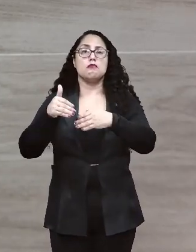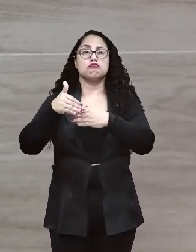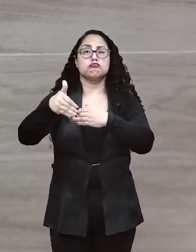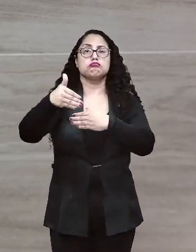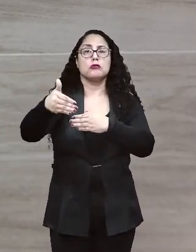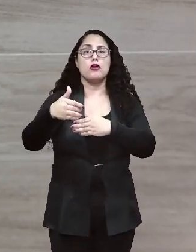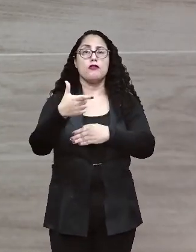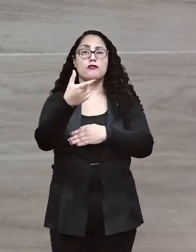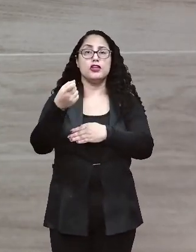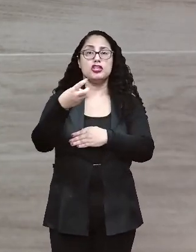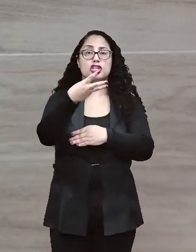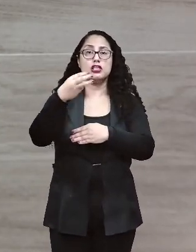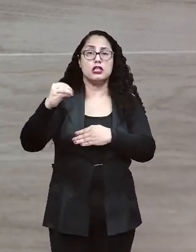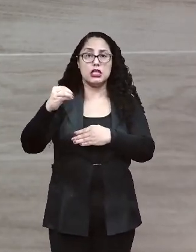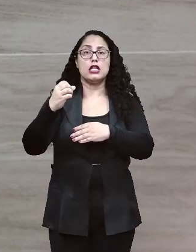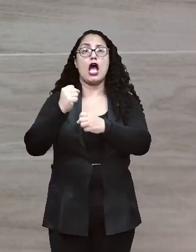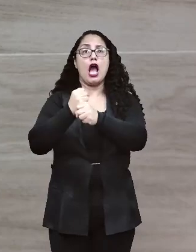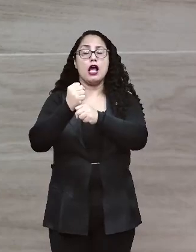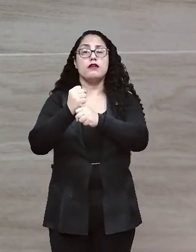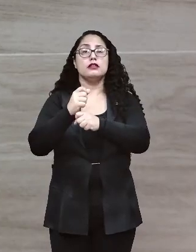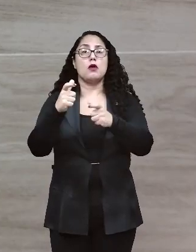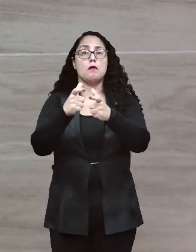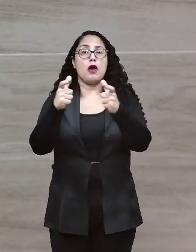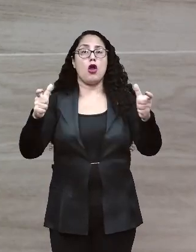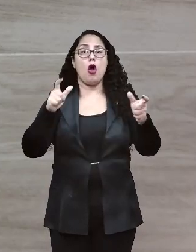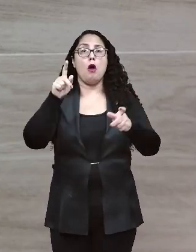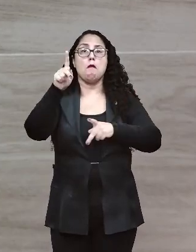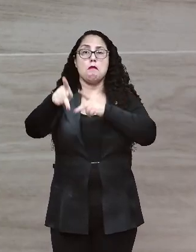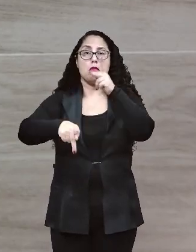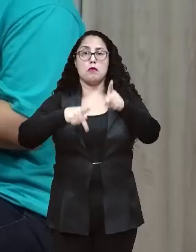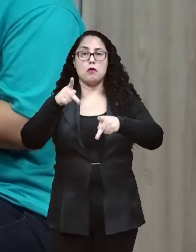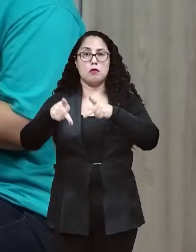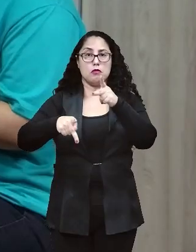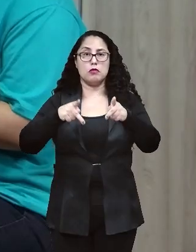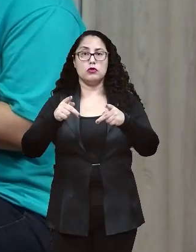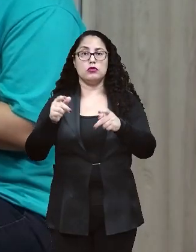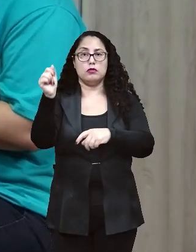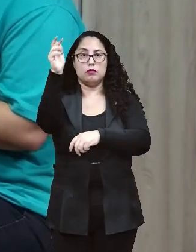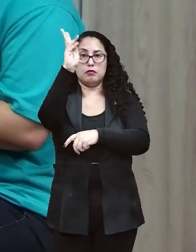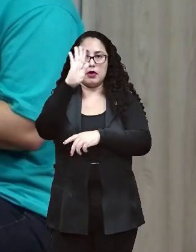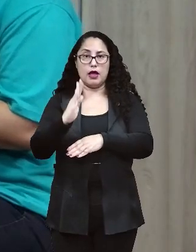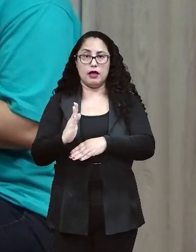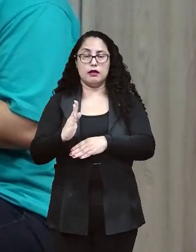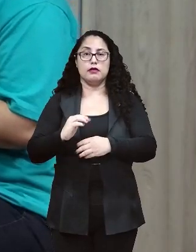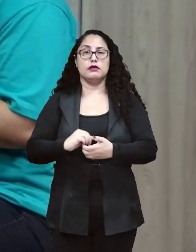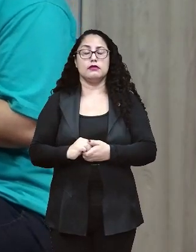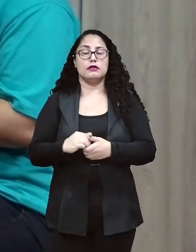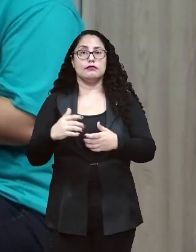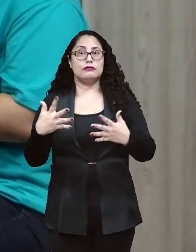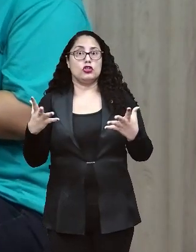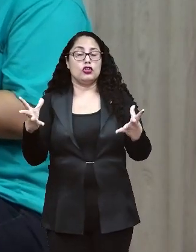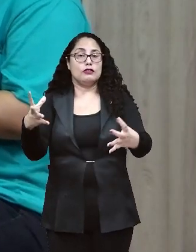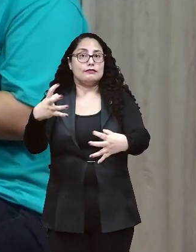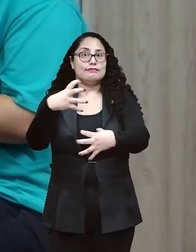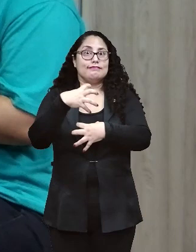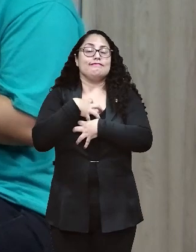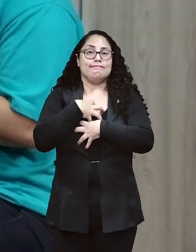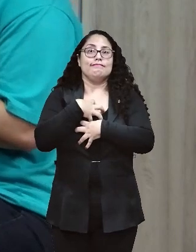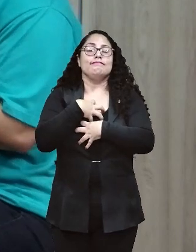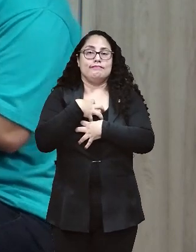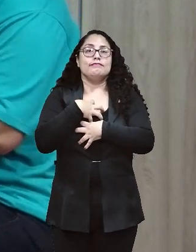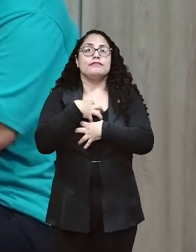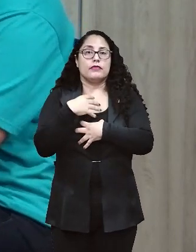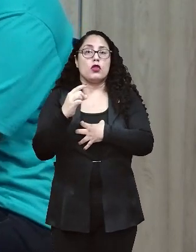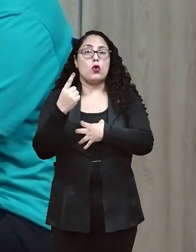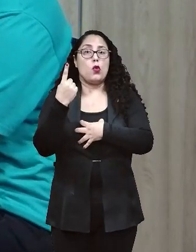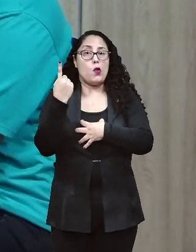anos será o maior público do país. Verdade. impactante, né? É porque uma das